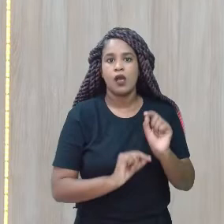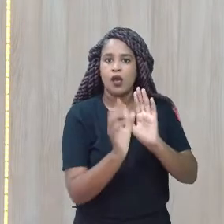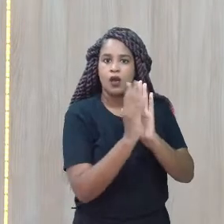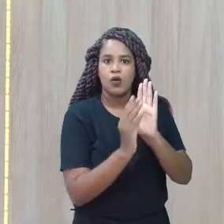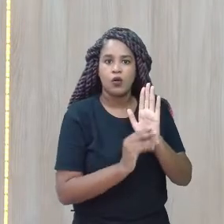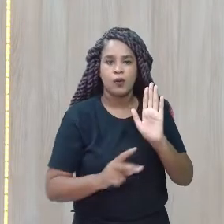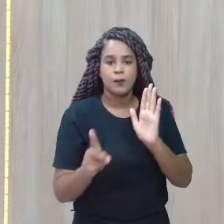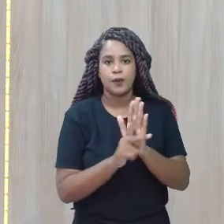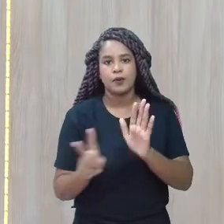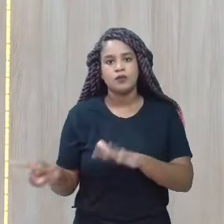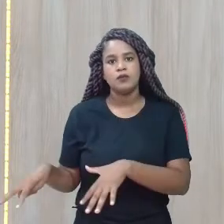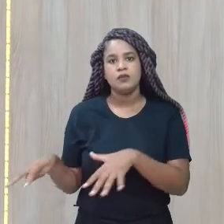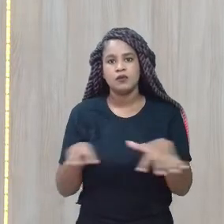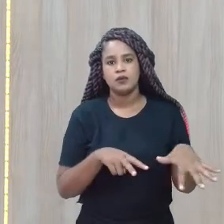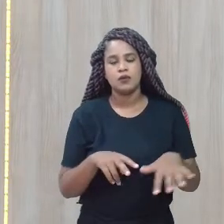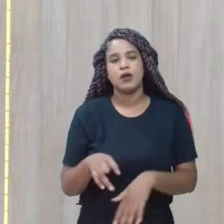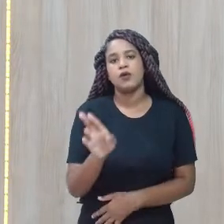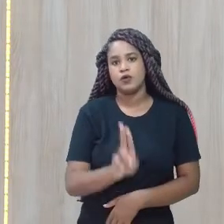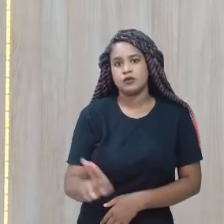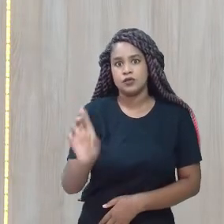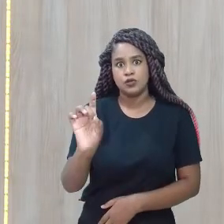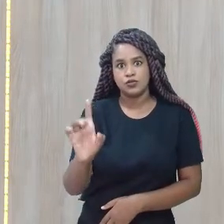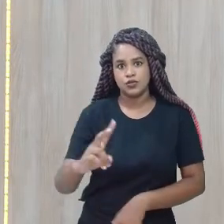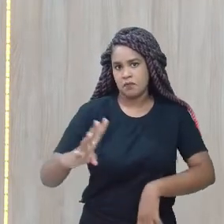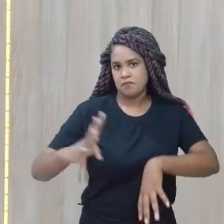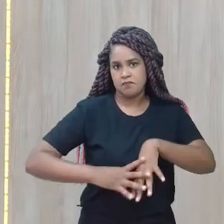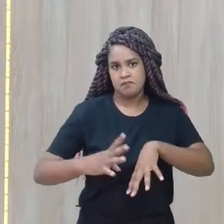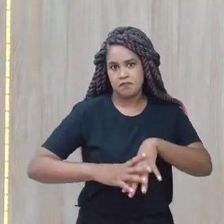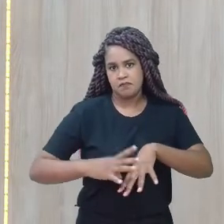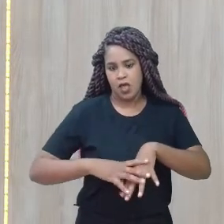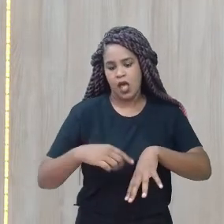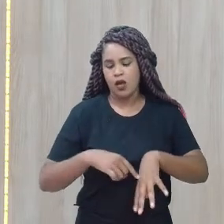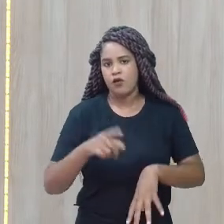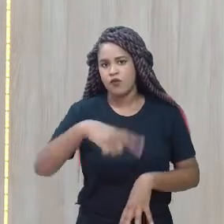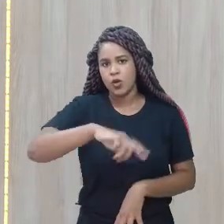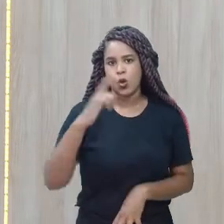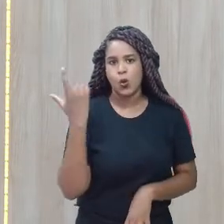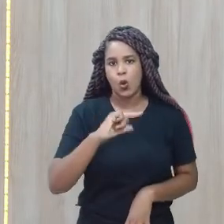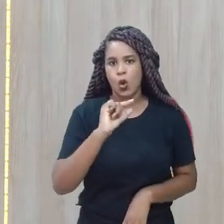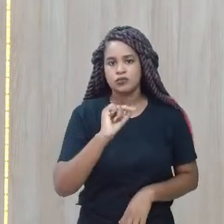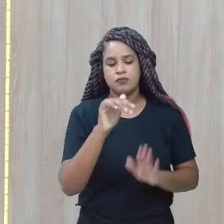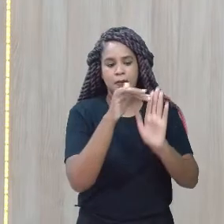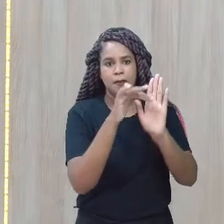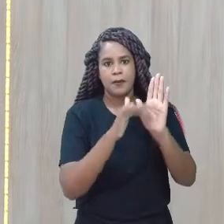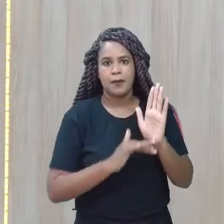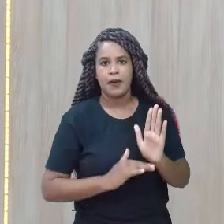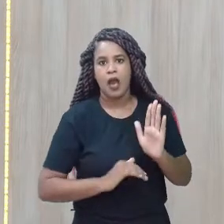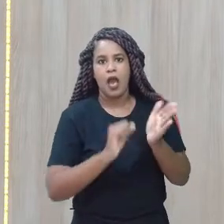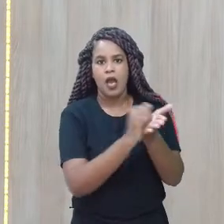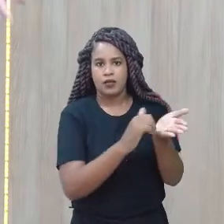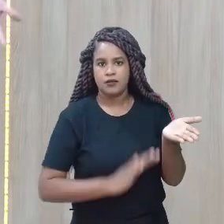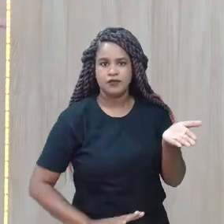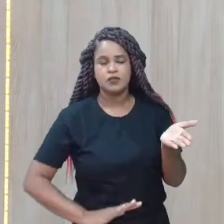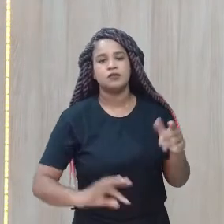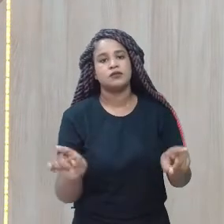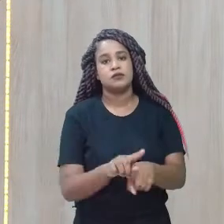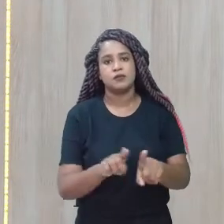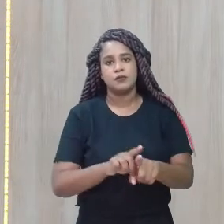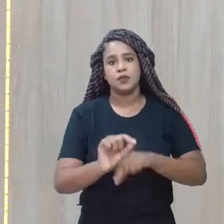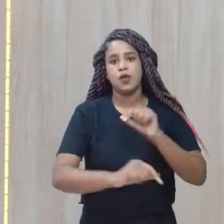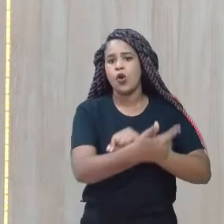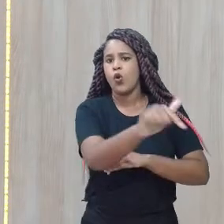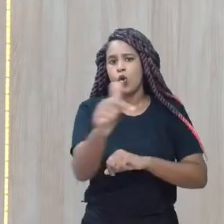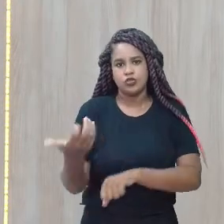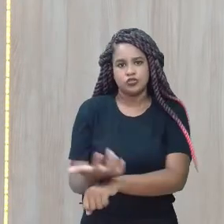gente? Então, você pode utilizar não só para matemática, né, para você poder resolver os exercícios, intensificar um pouquinho mais, como também das